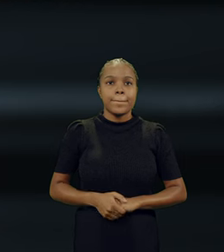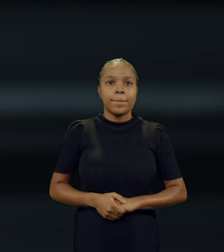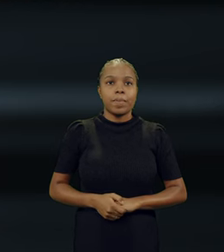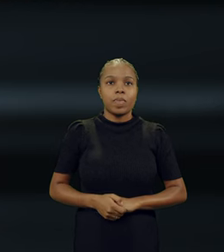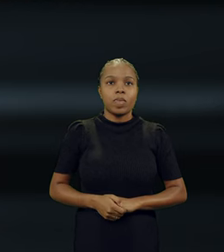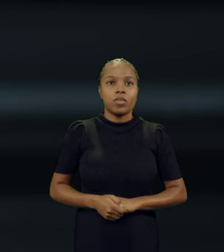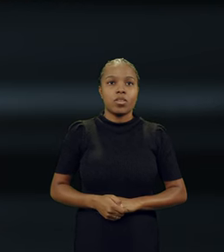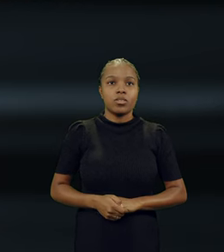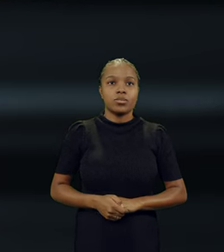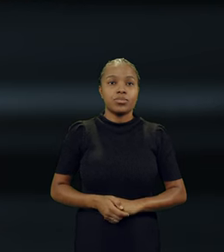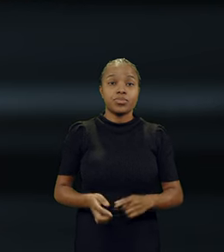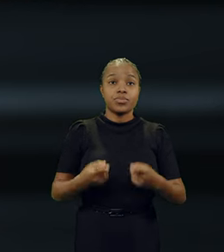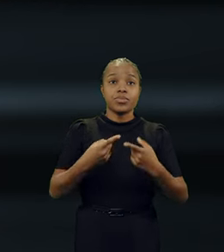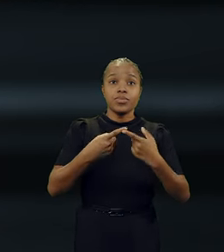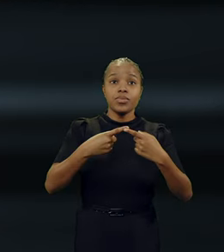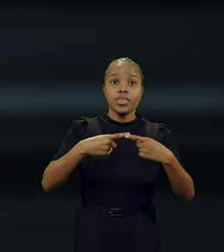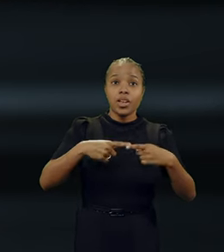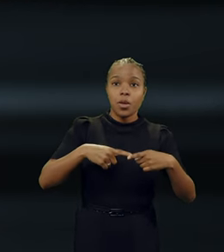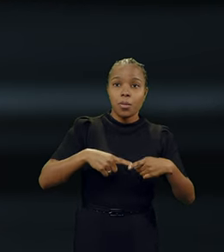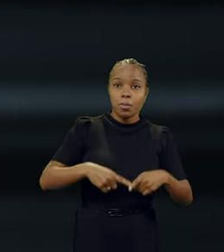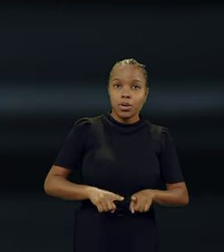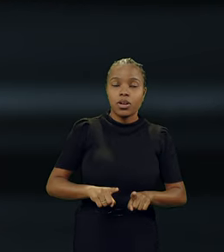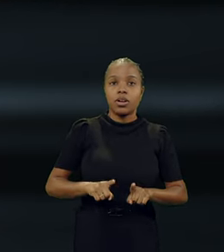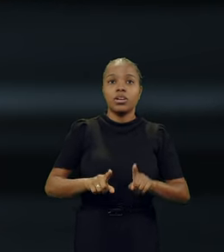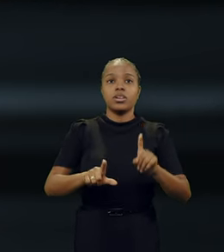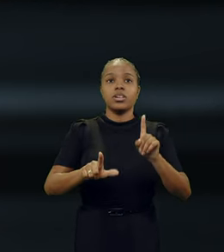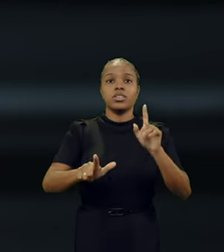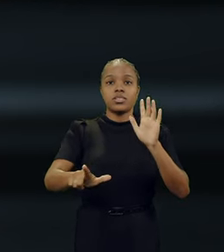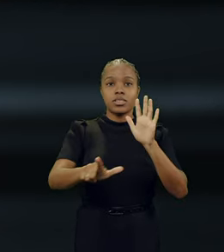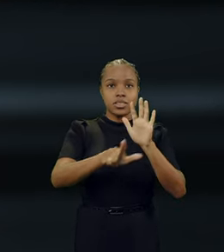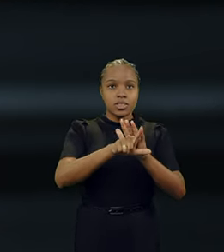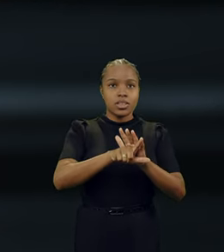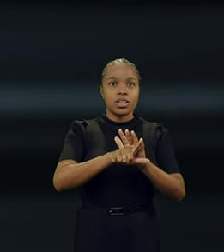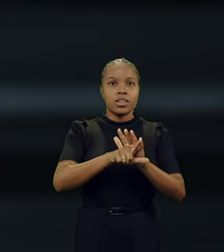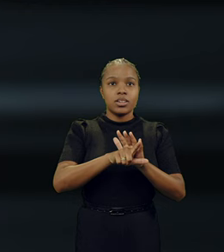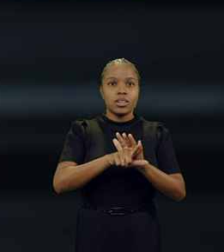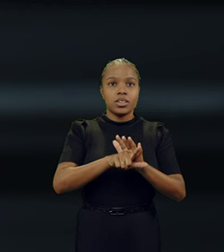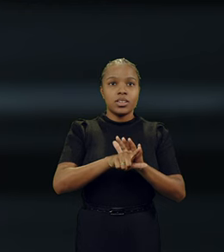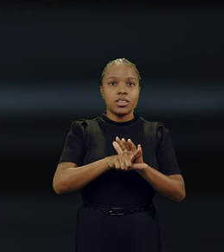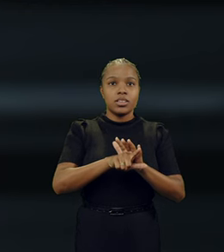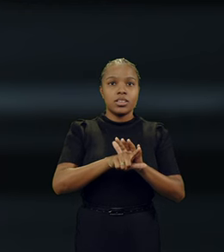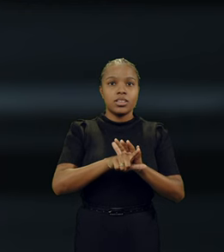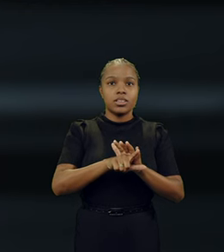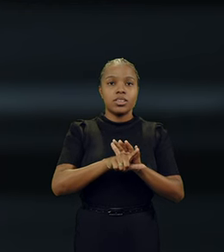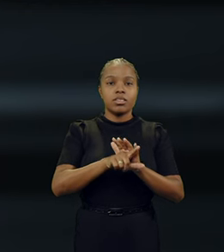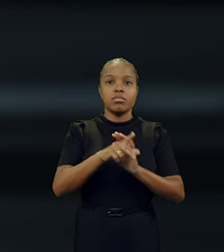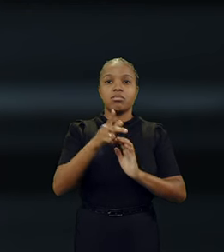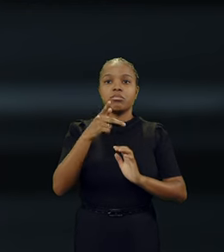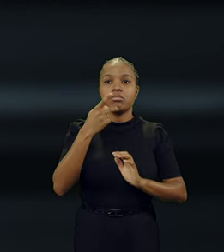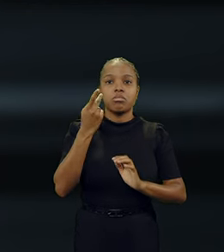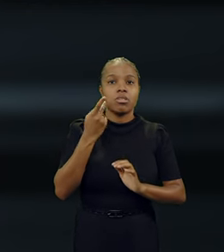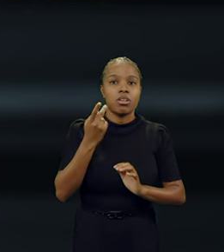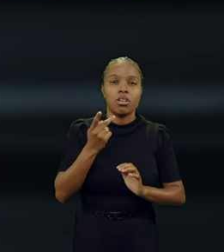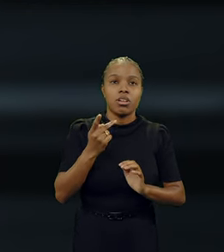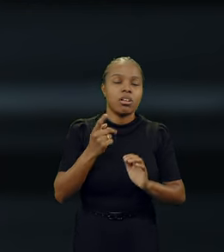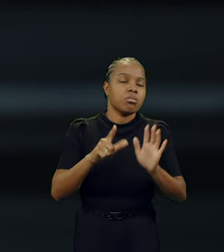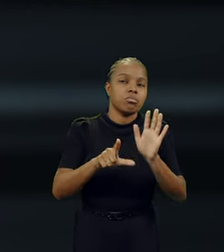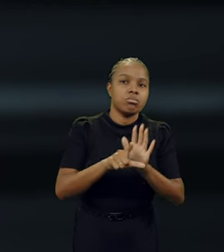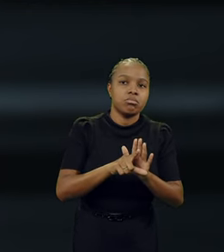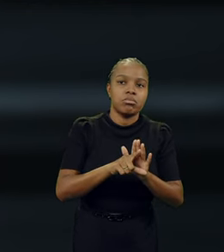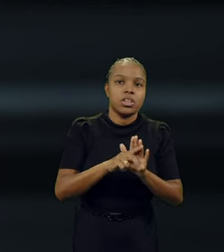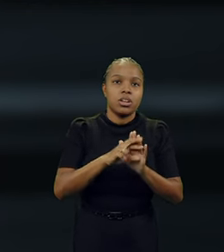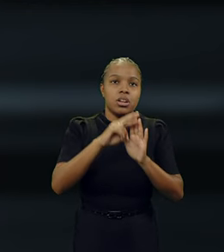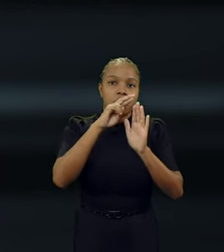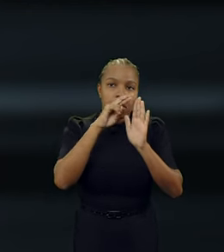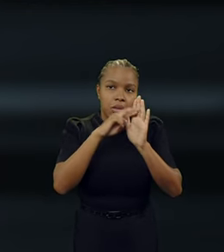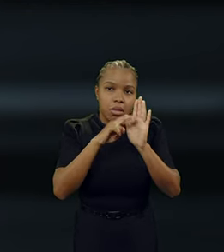Mas não quer falar da lei do Italião, não quer falar da talada de Hammurabi,